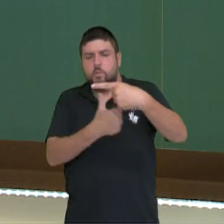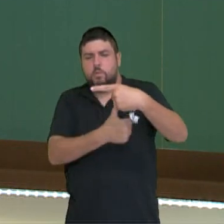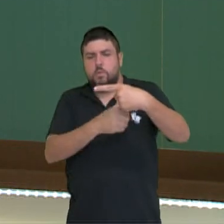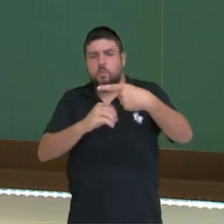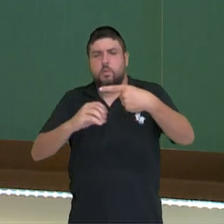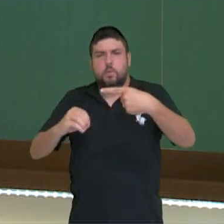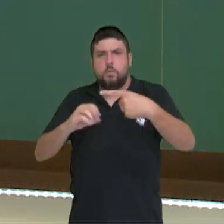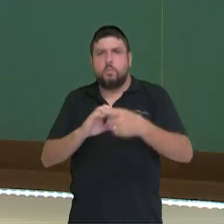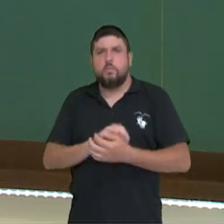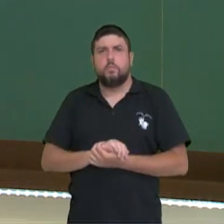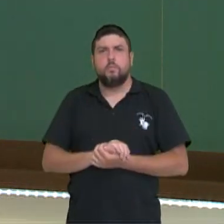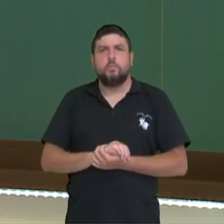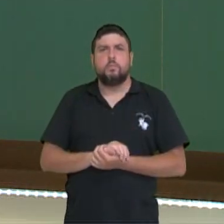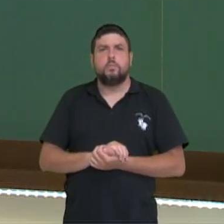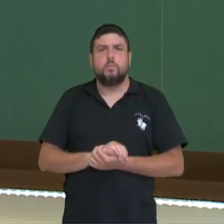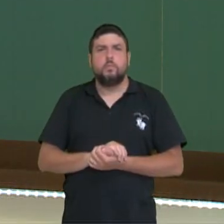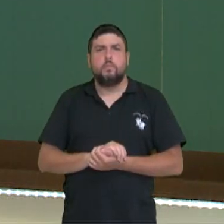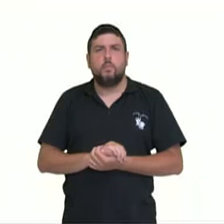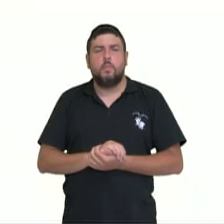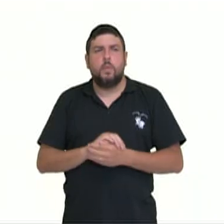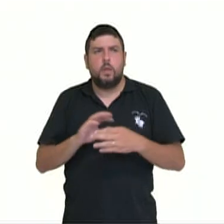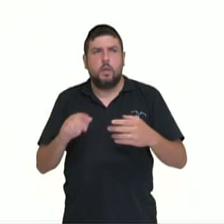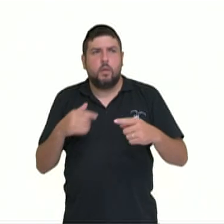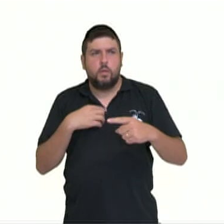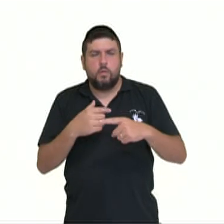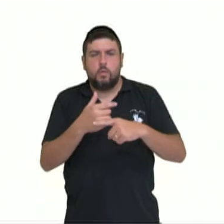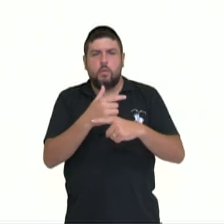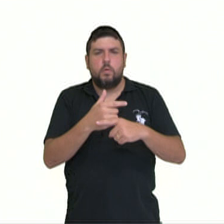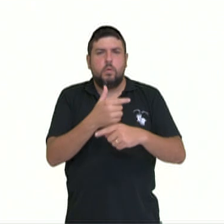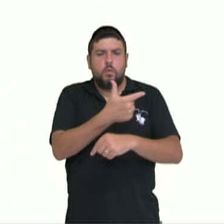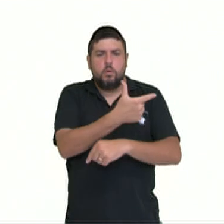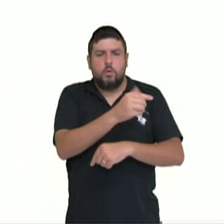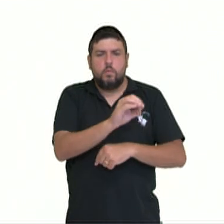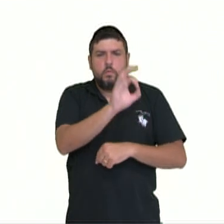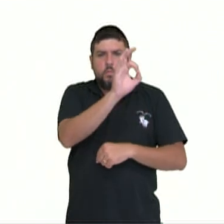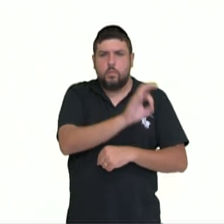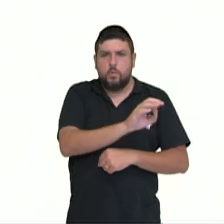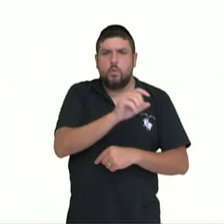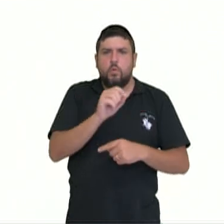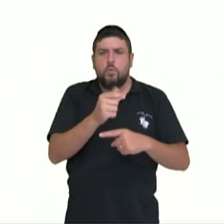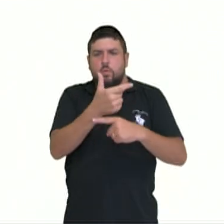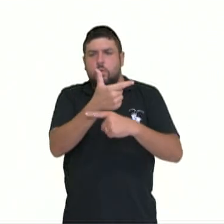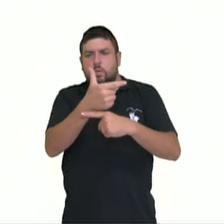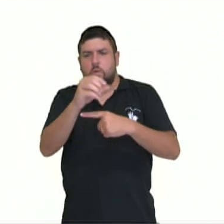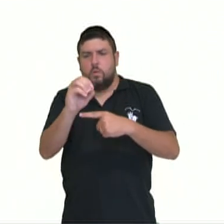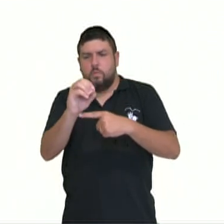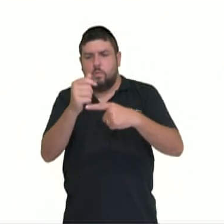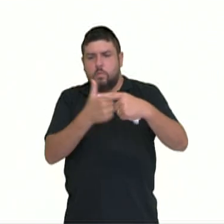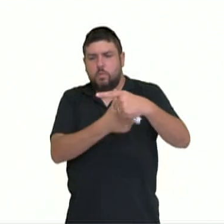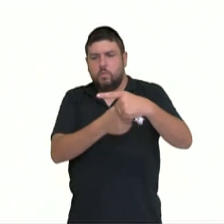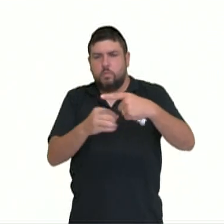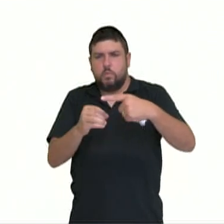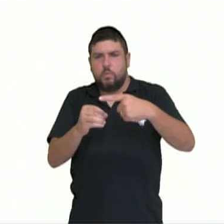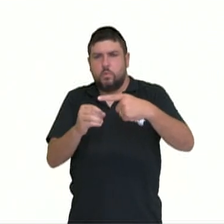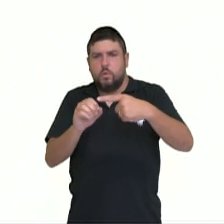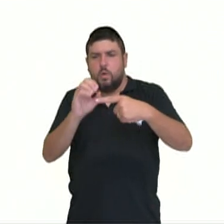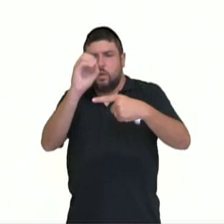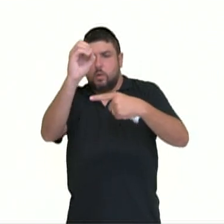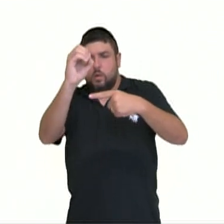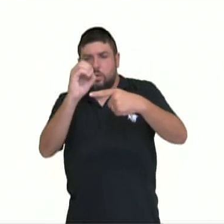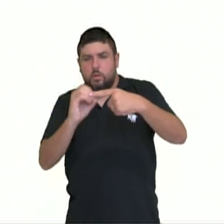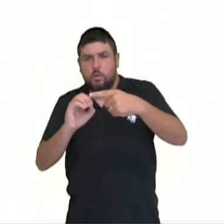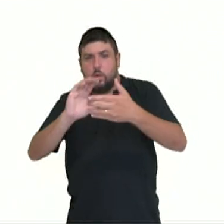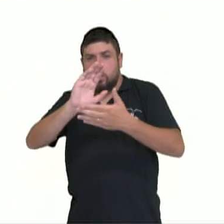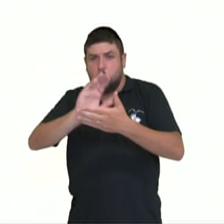mostrei no quadro agora há pouco. 20%, a gente simplifica aqui, ó, dá para cortar o 10, o dividir por 10, corta os 2 zeros, ficam